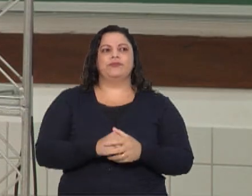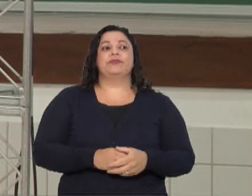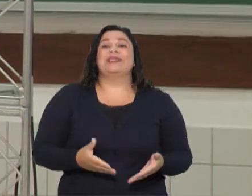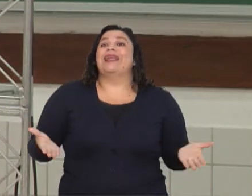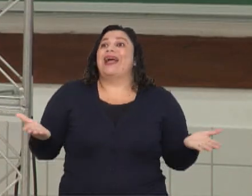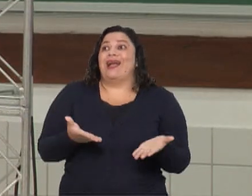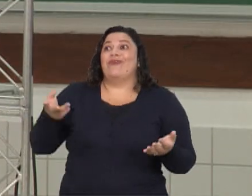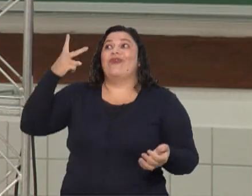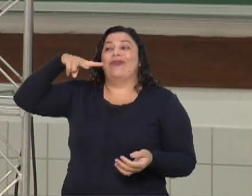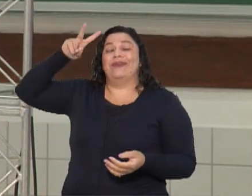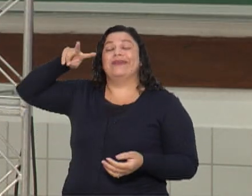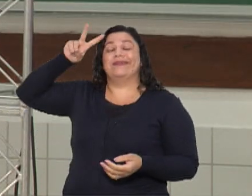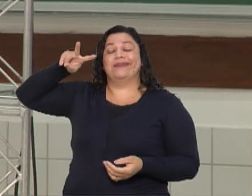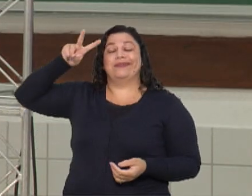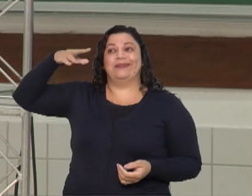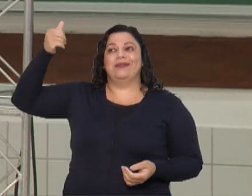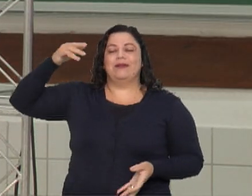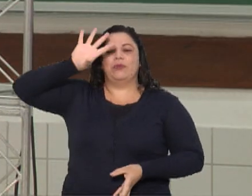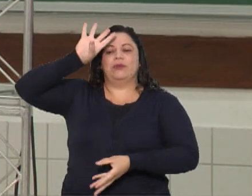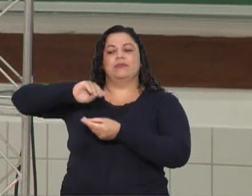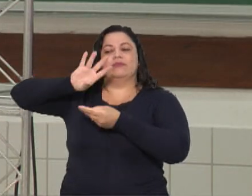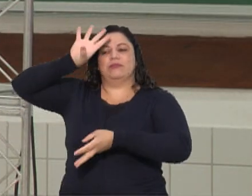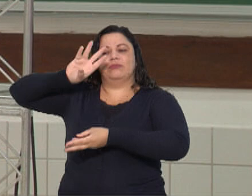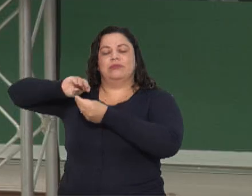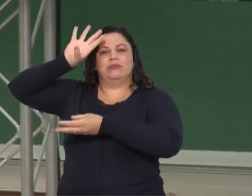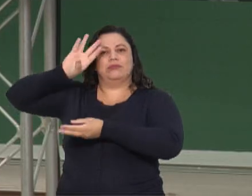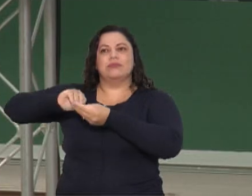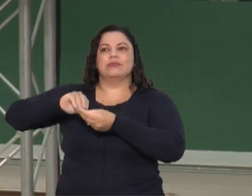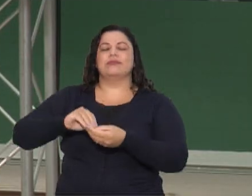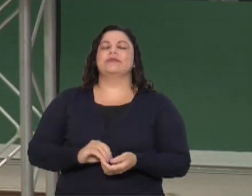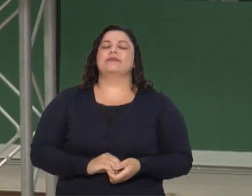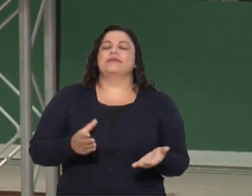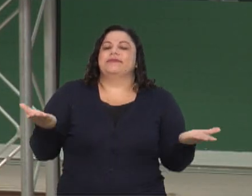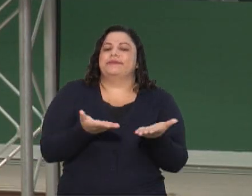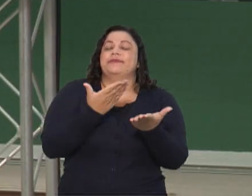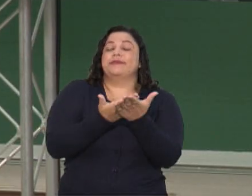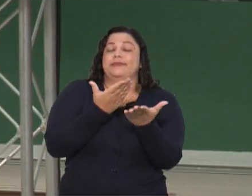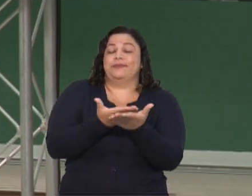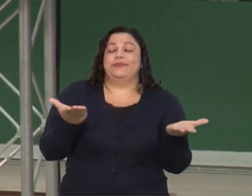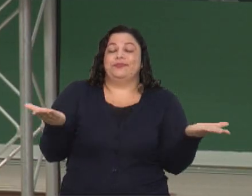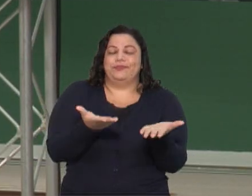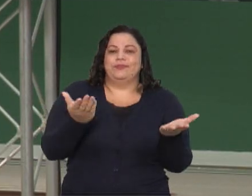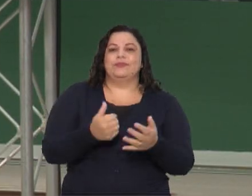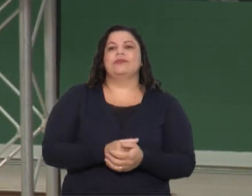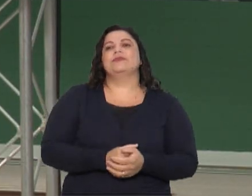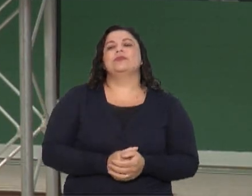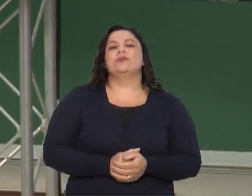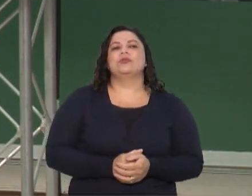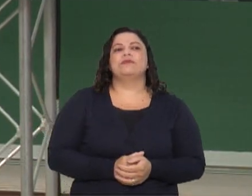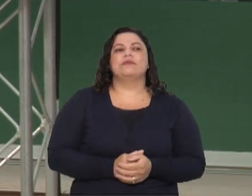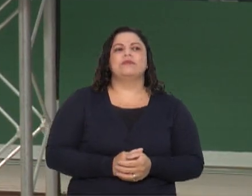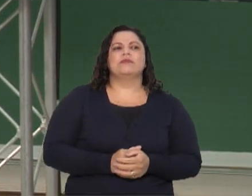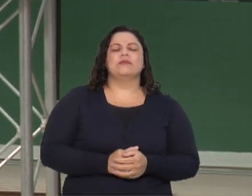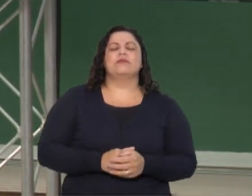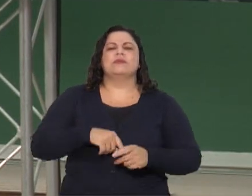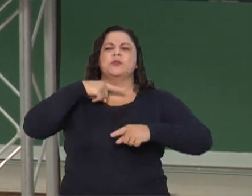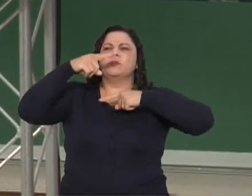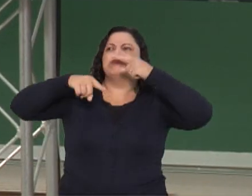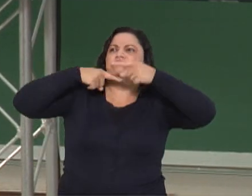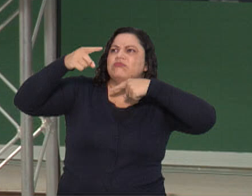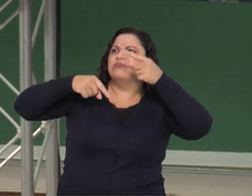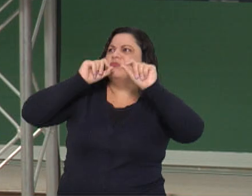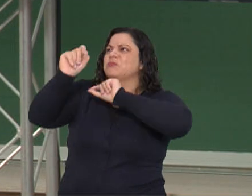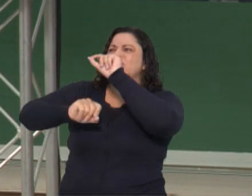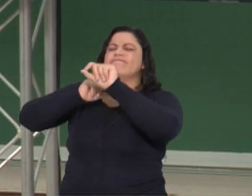Bom, agora eu vou fazer uma revisão ali do que a gente viu na aula. A gente trabalhou sobre o questionamento sobre o que